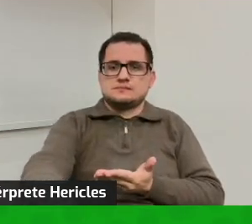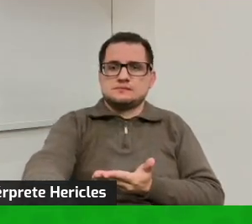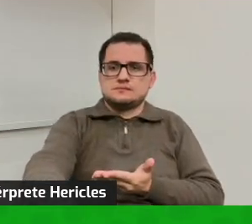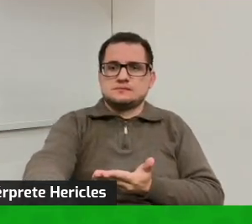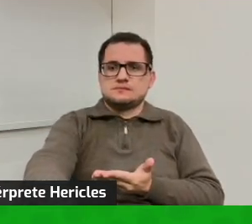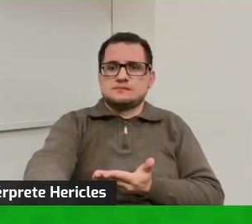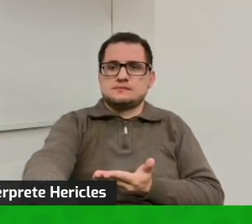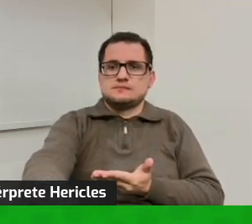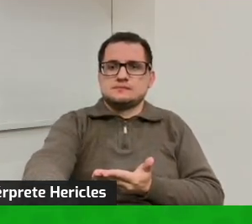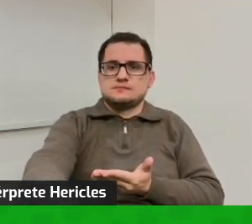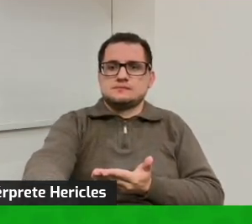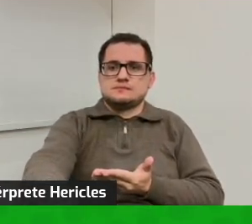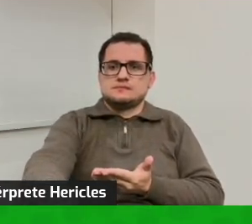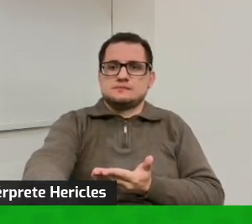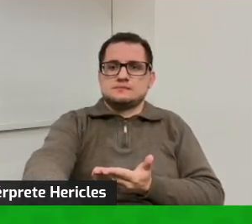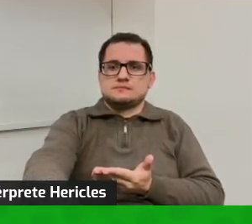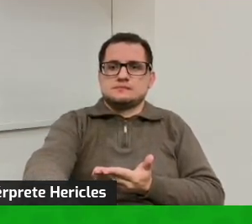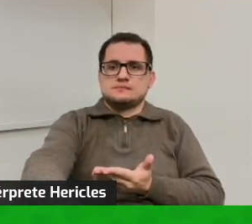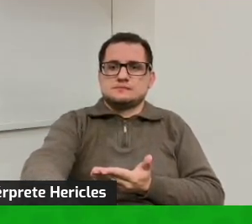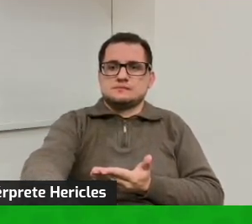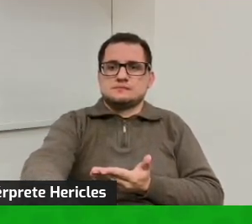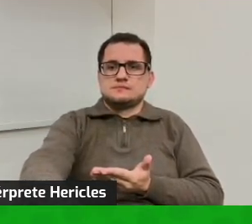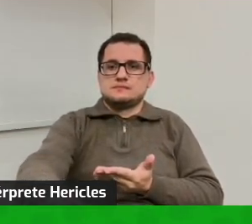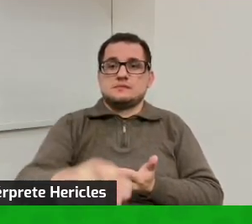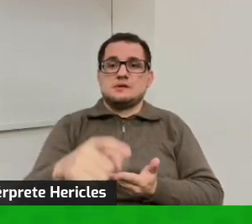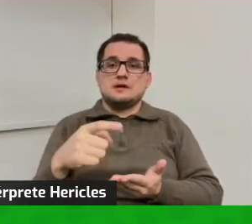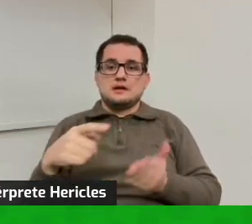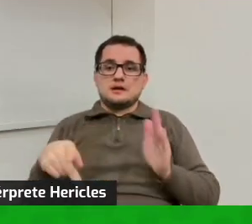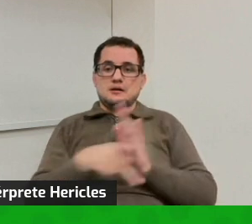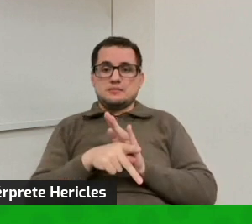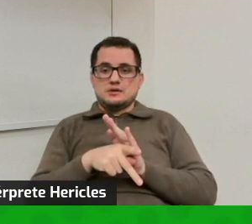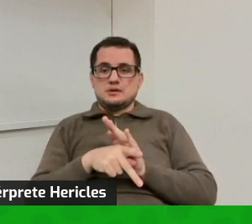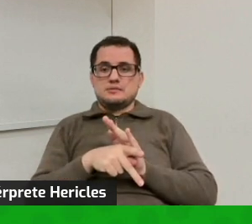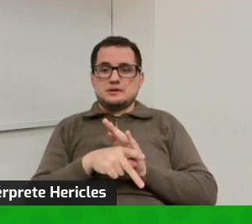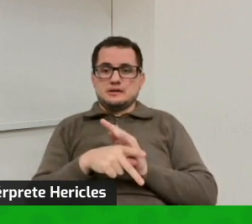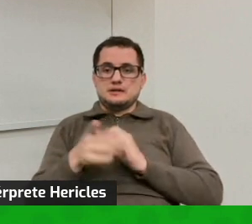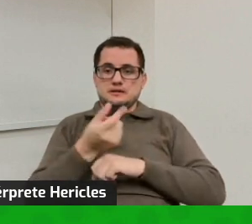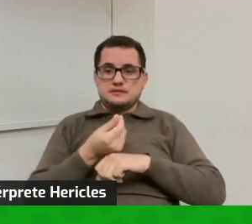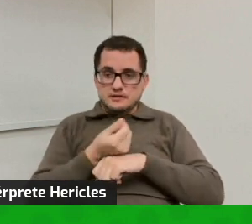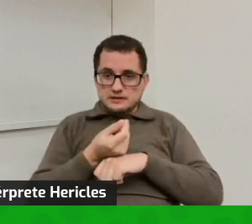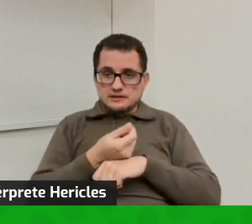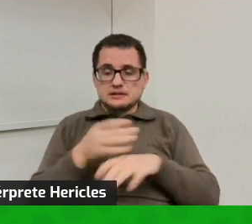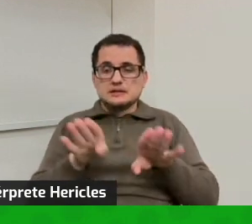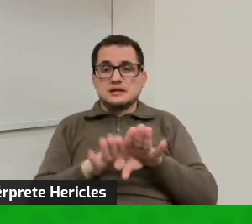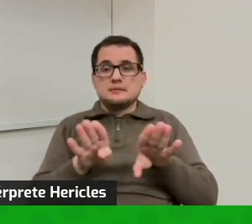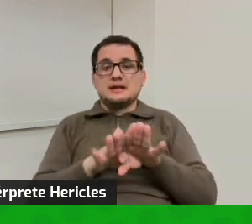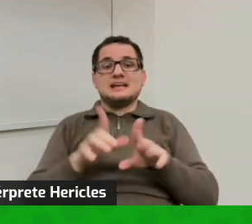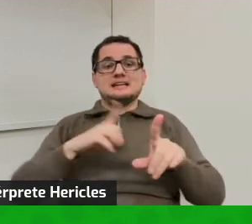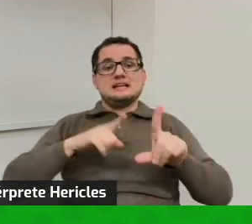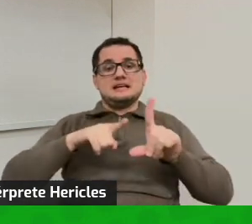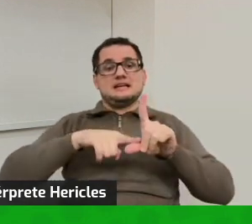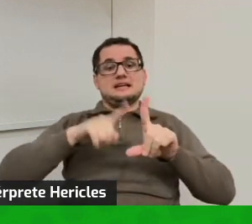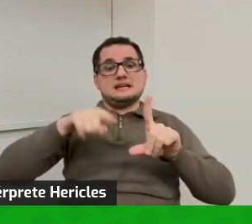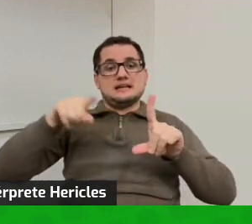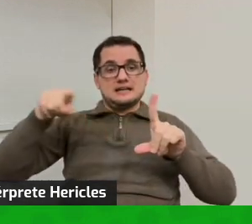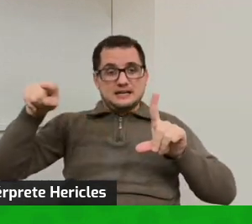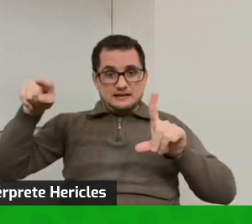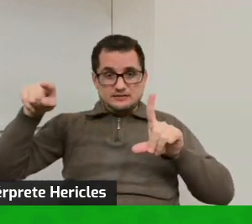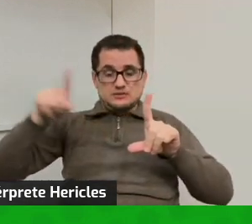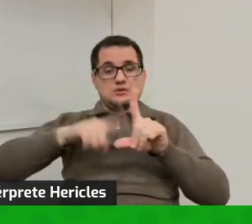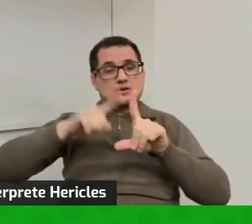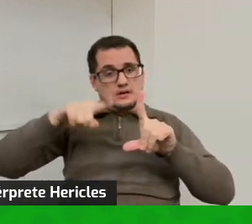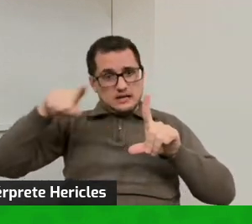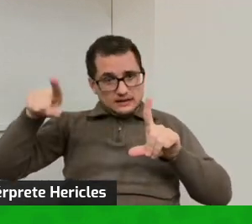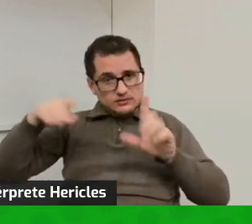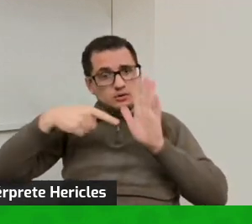em mala direta, planilha de finanças, e também ali no meio tem os gráficos. Também, lá no finalzinho, também mostrar como levar